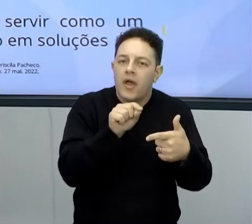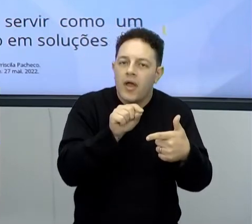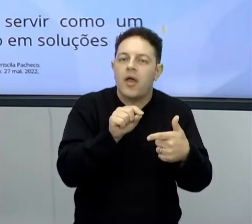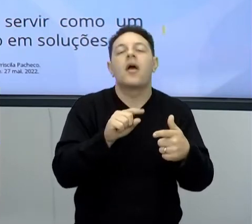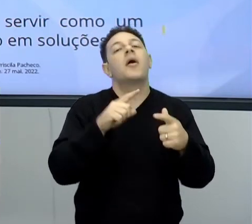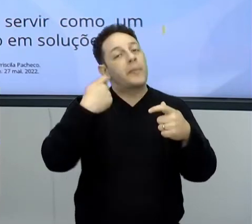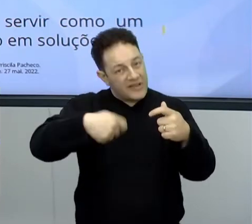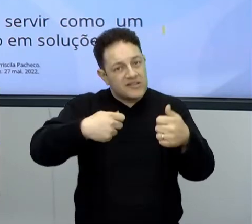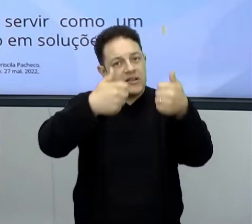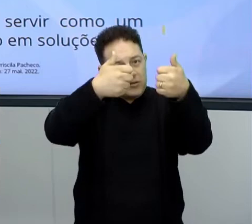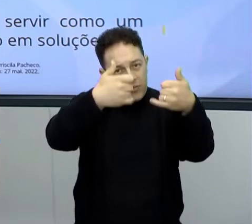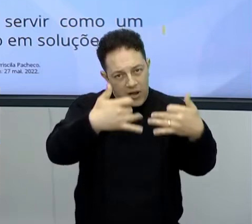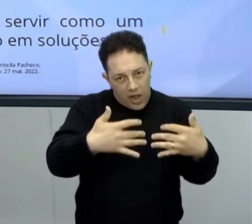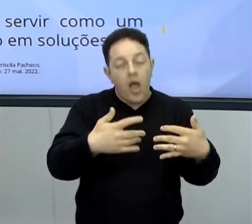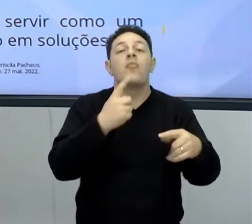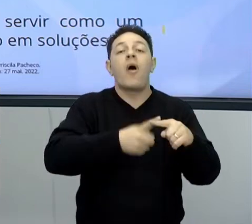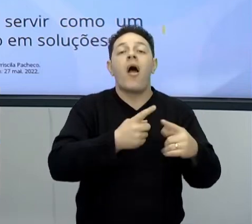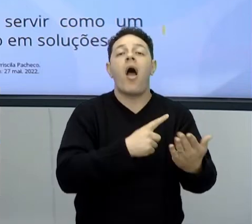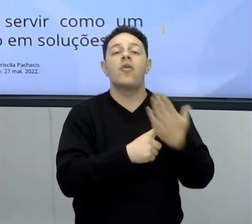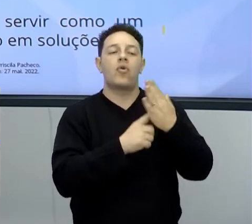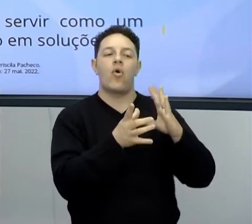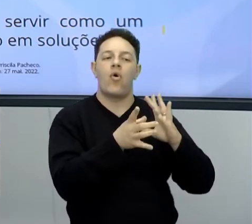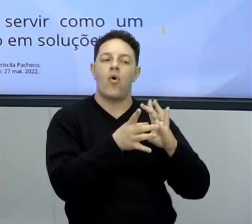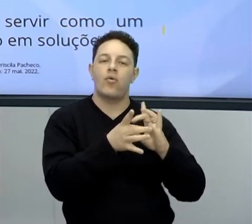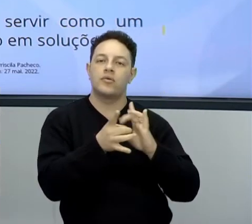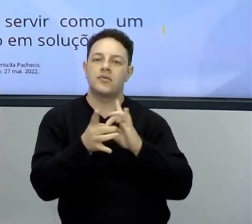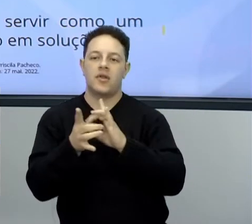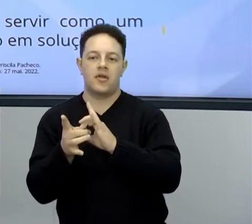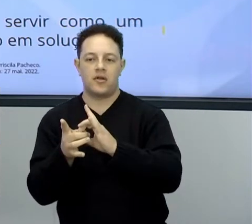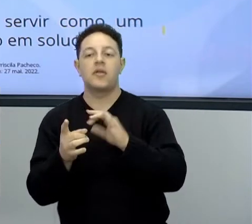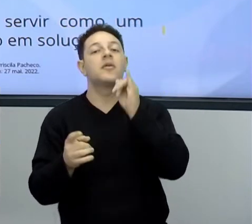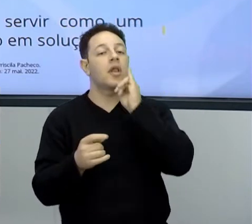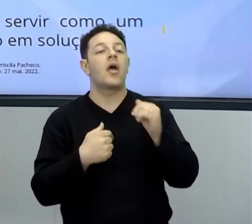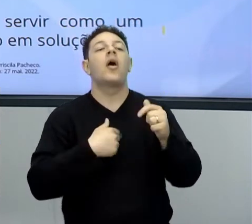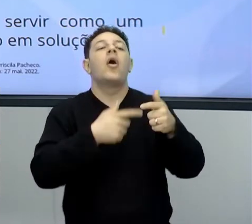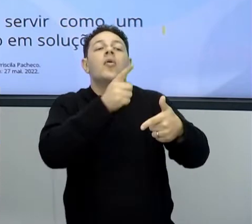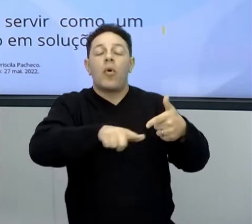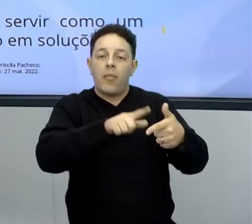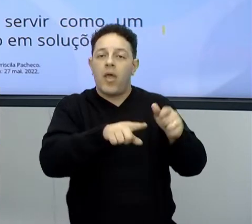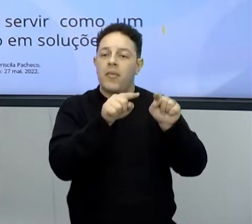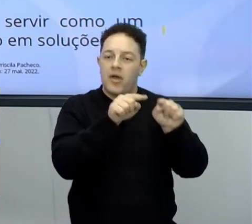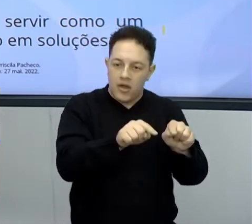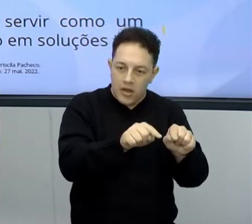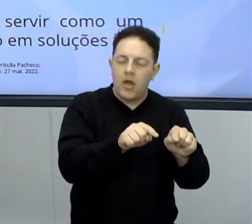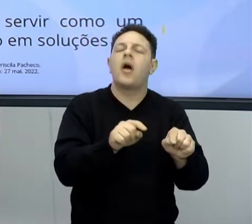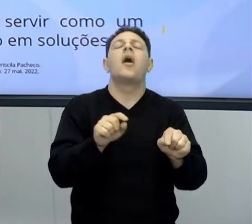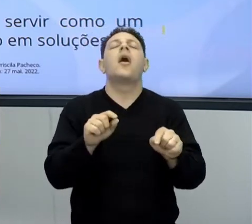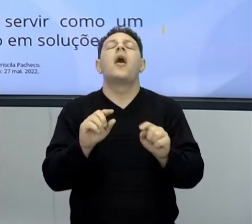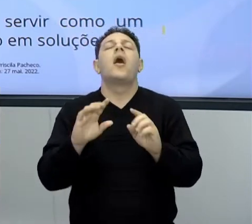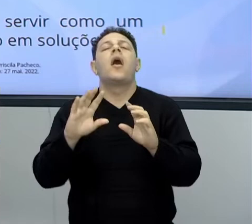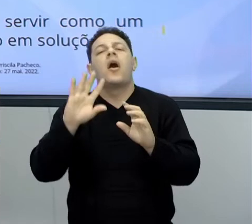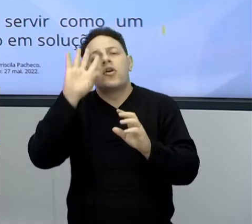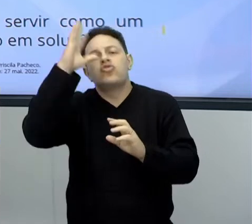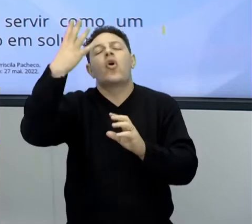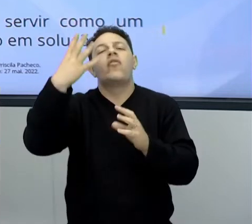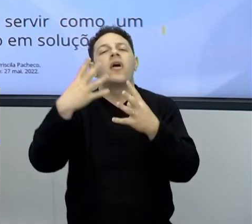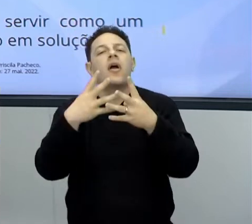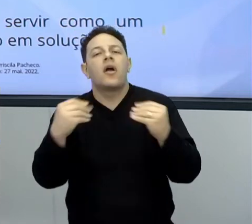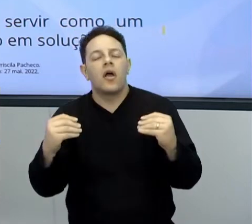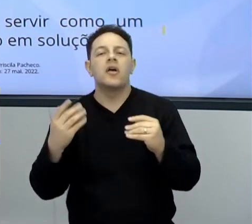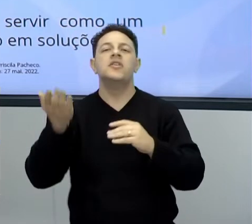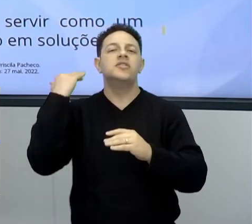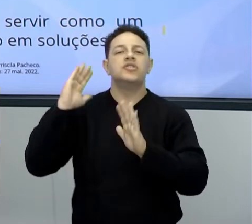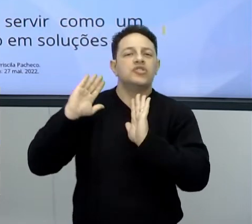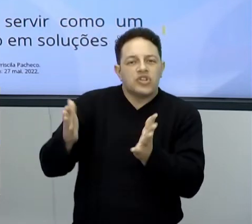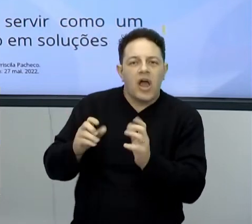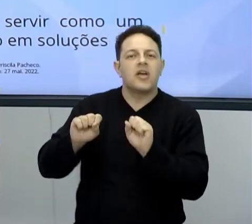contextualizar ali a situação toda e, de novo, mostrar as soluções, né? O que tem sido feito até o momento